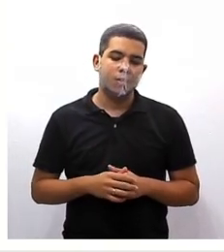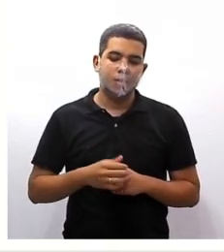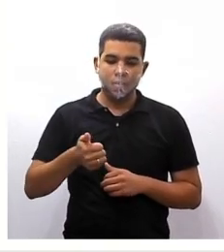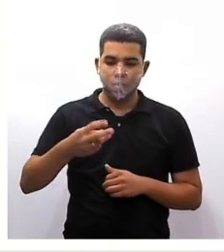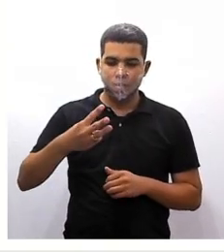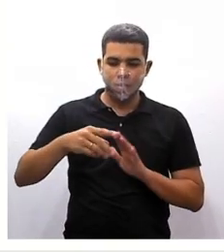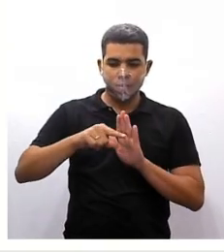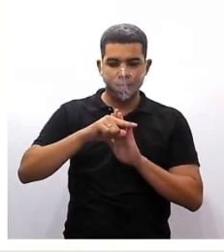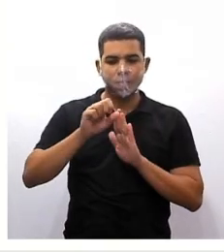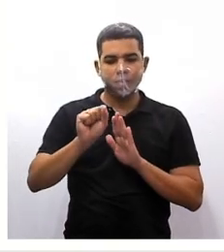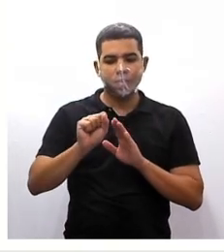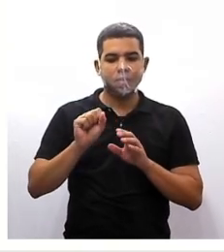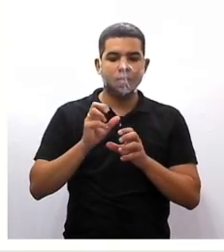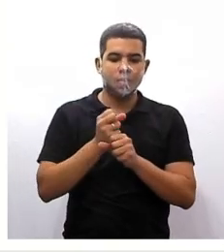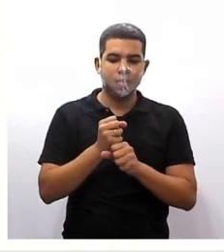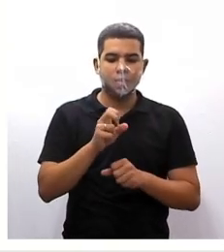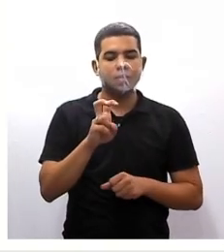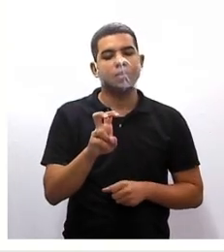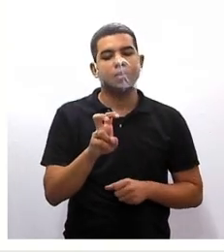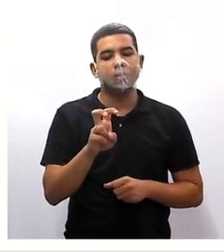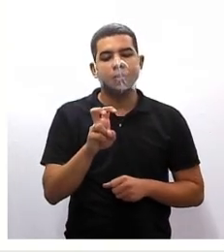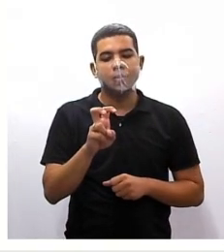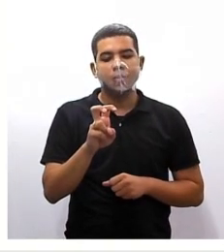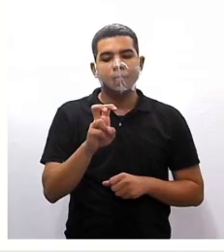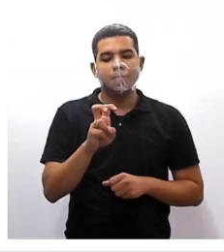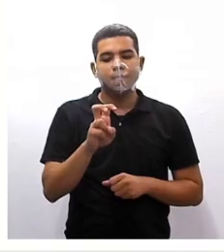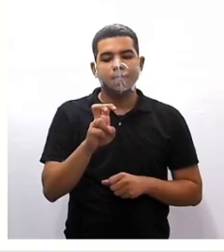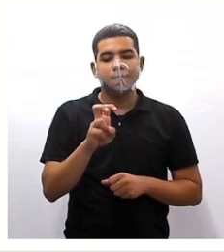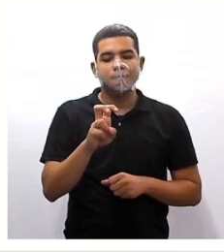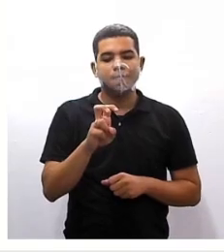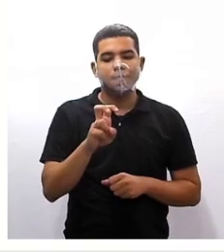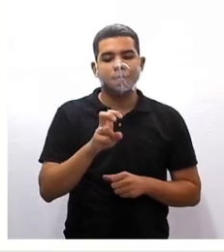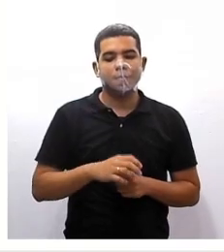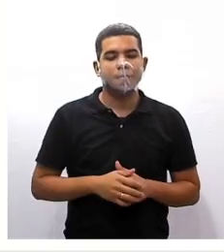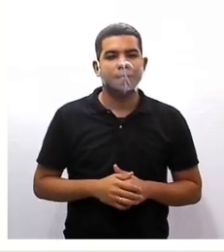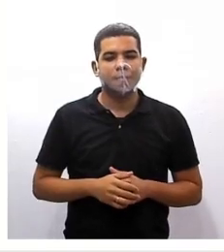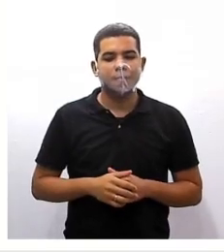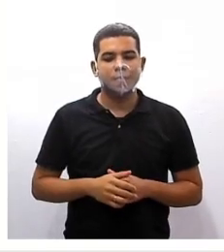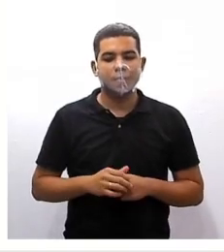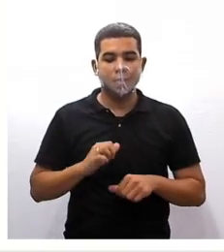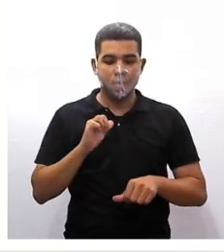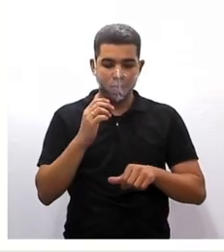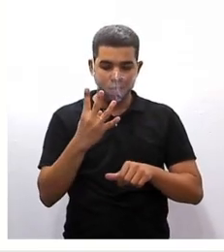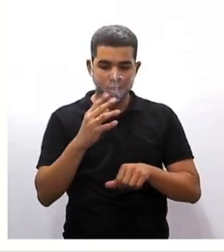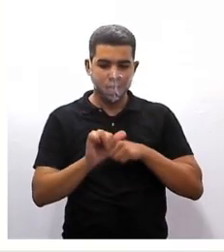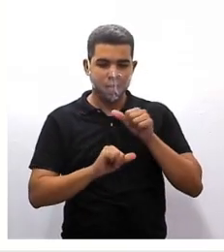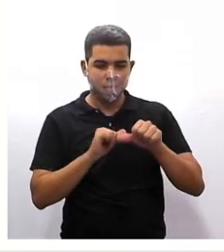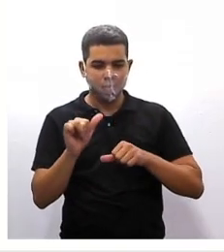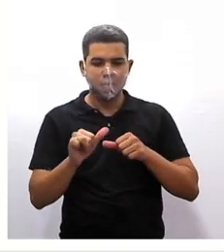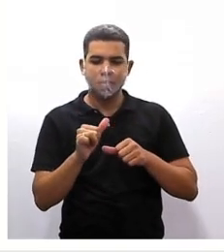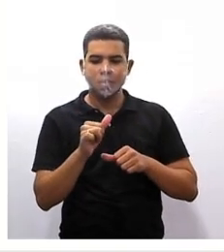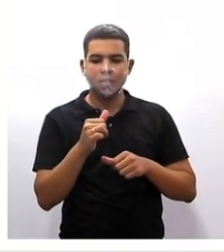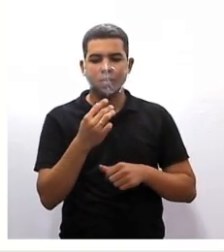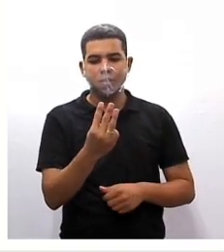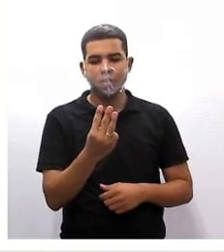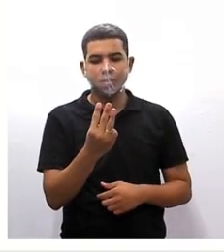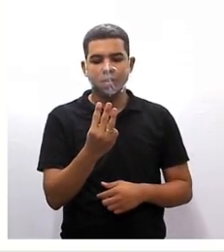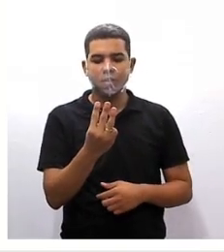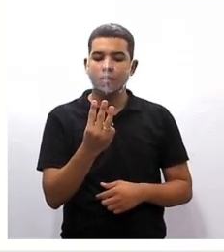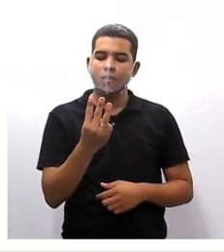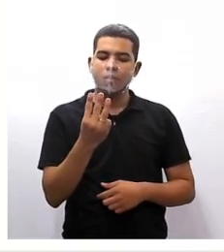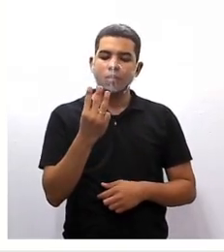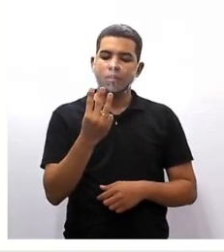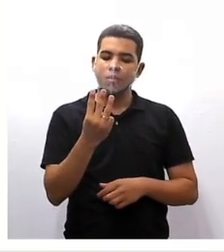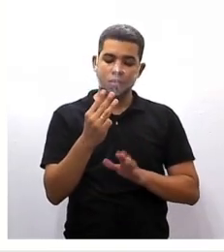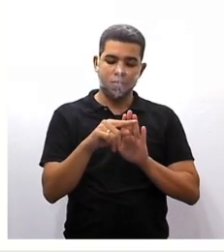menos 8 vai dar 5. Agora, não é mais o 4, é o 3. 3 menos 0 é